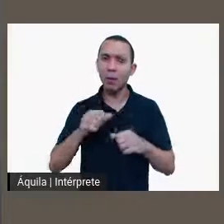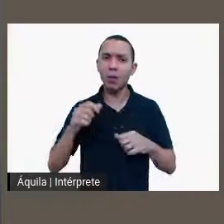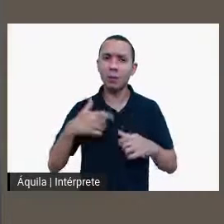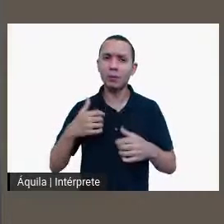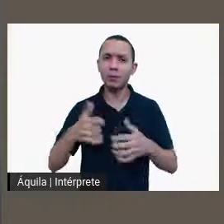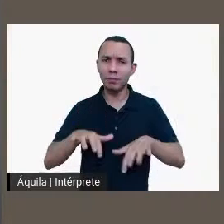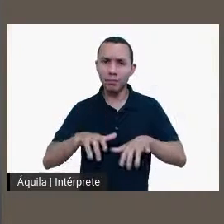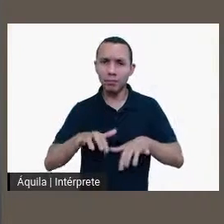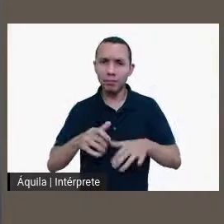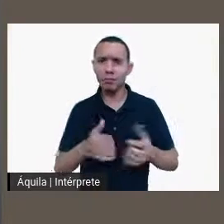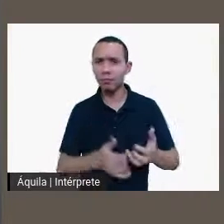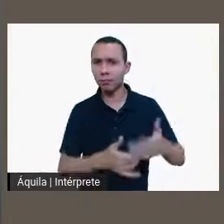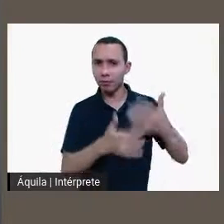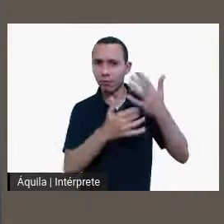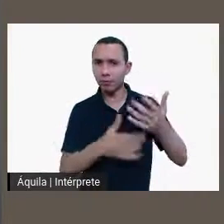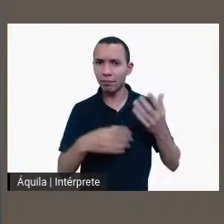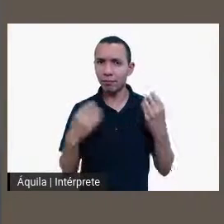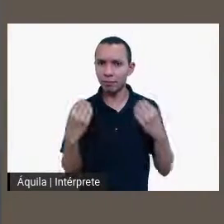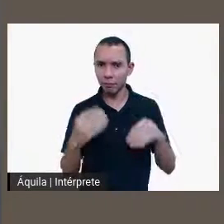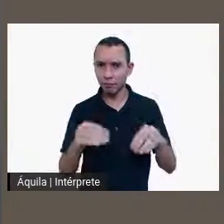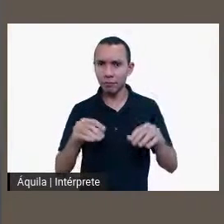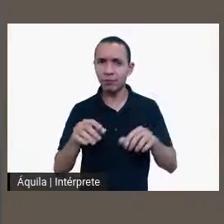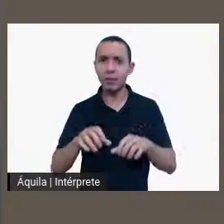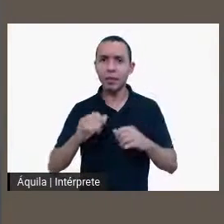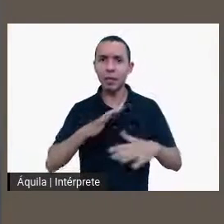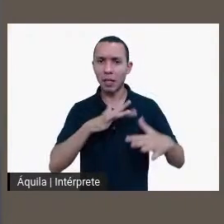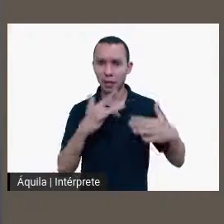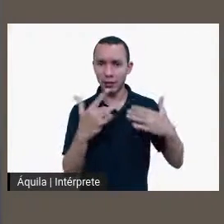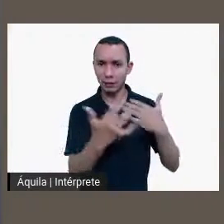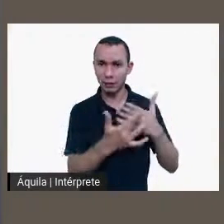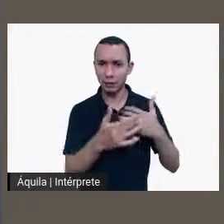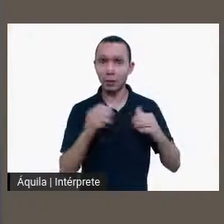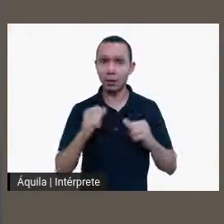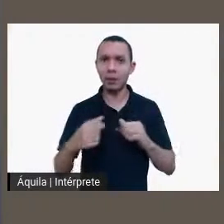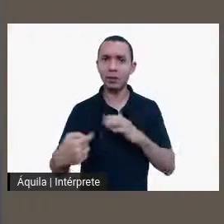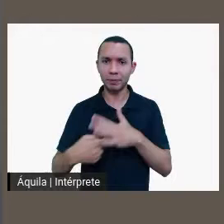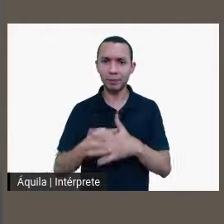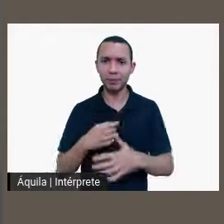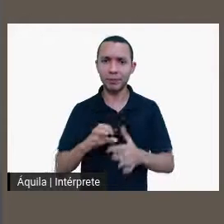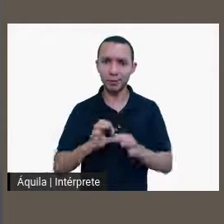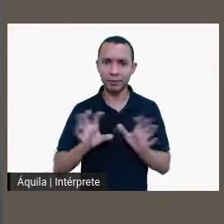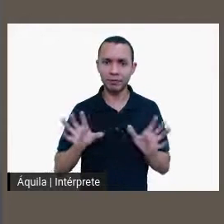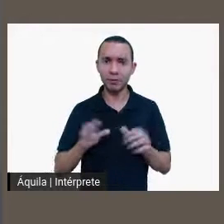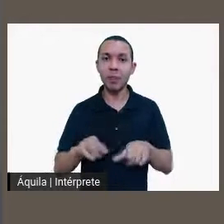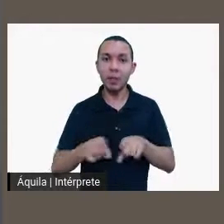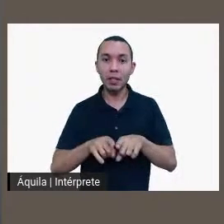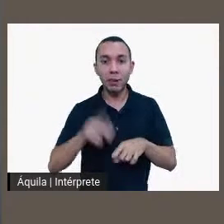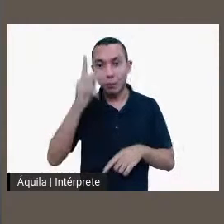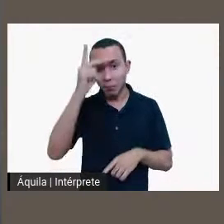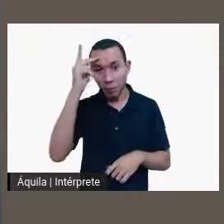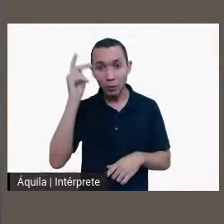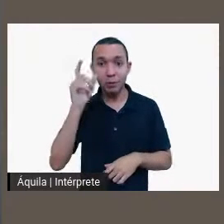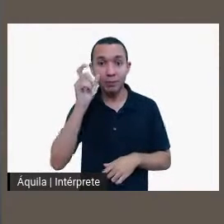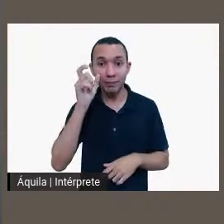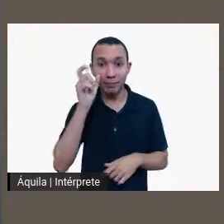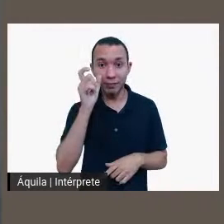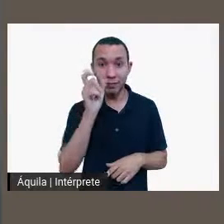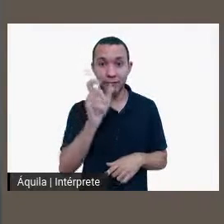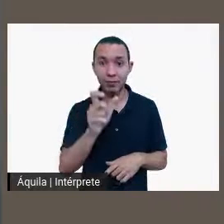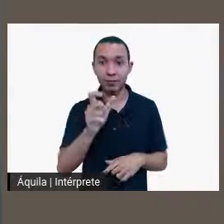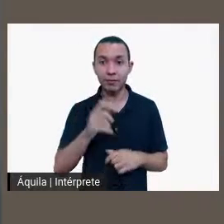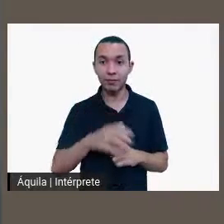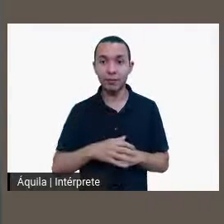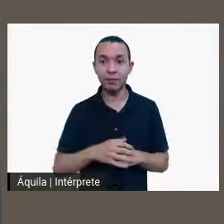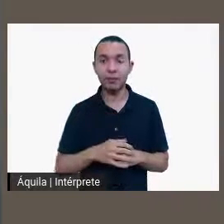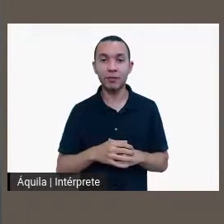sempre pelos chats das redes sociais. E também para quem tiver interesse em